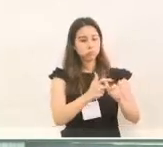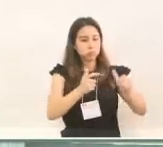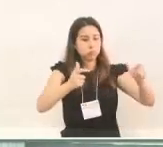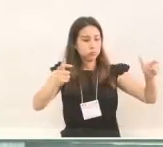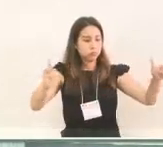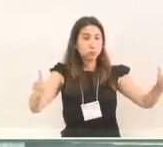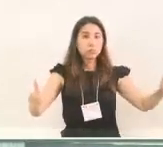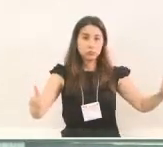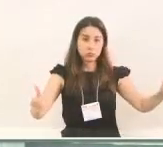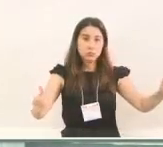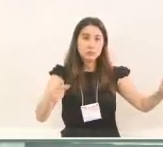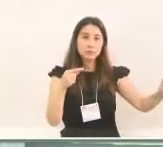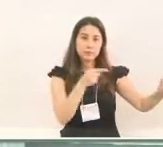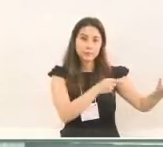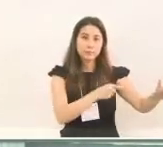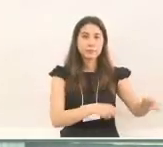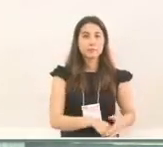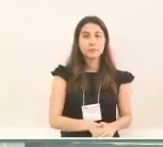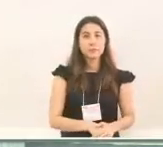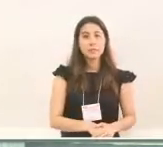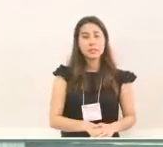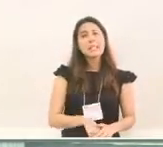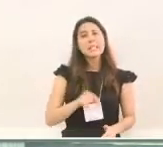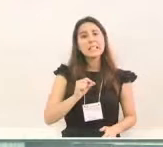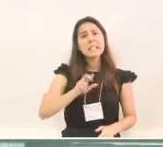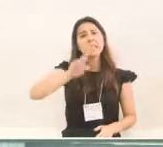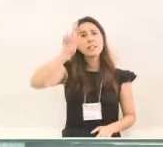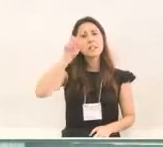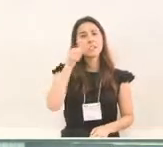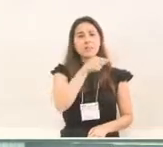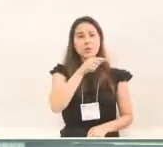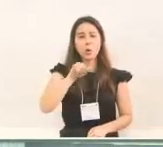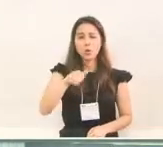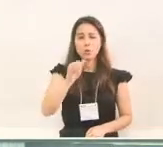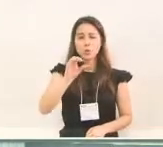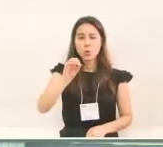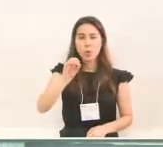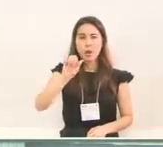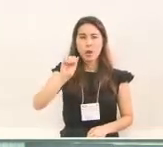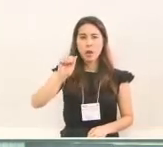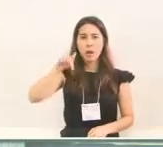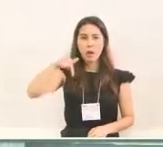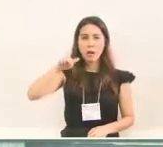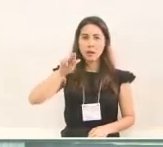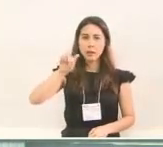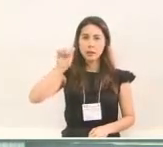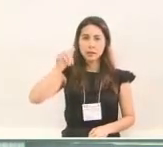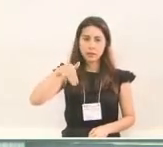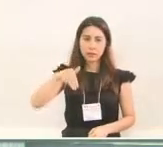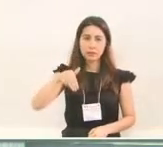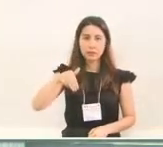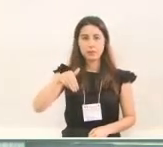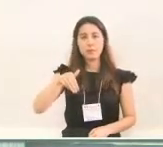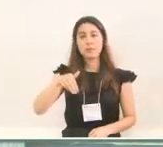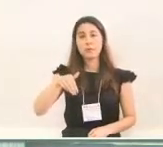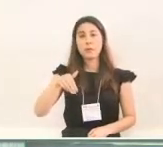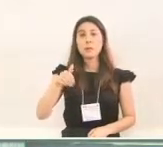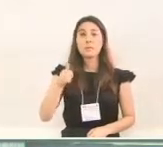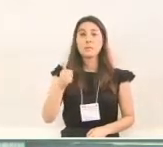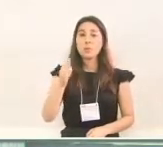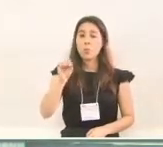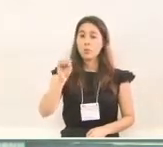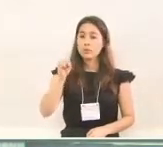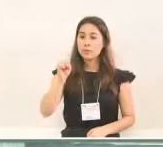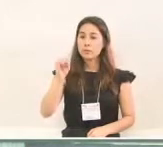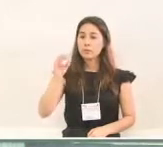propriedade também do joaquim cândido de oliveira e contava em 1808 com 90 famílias